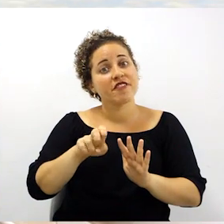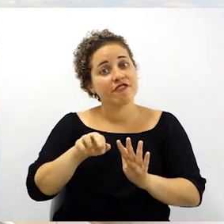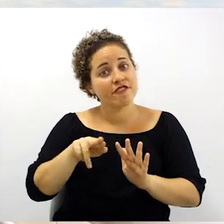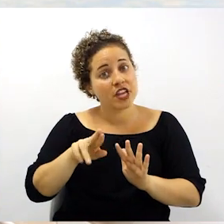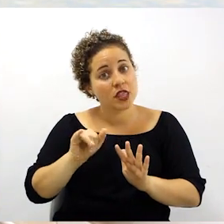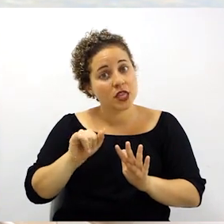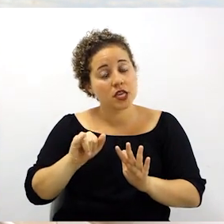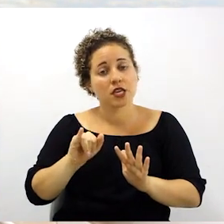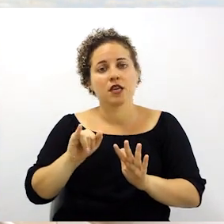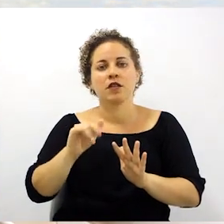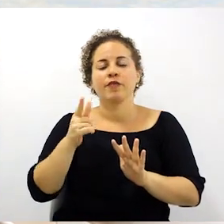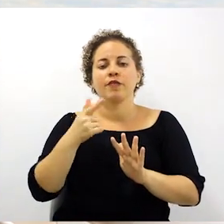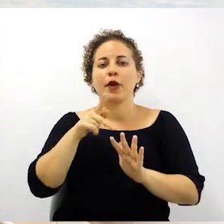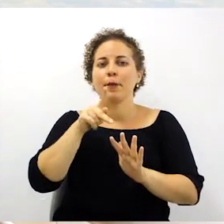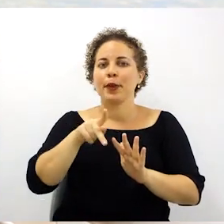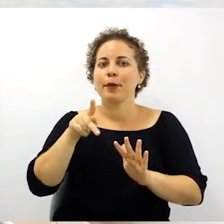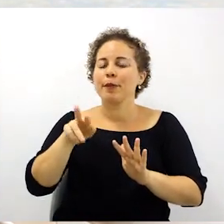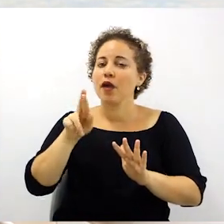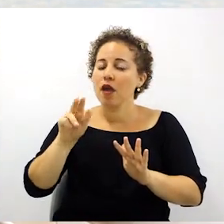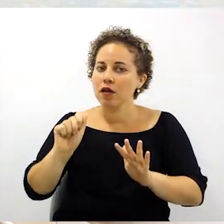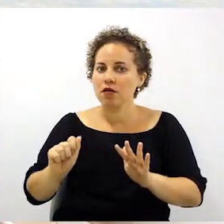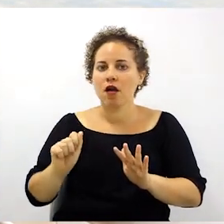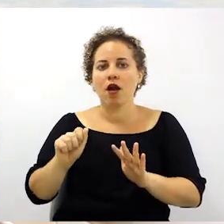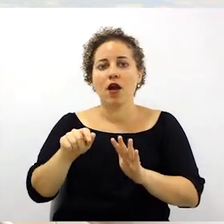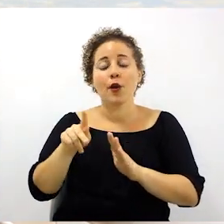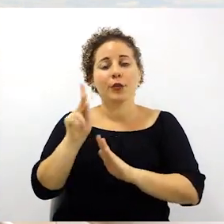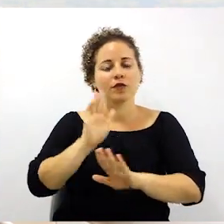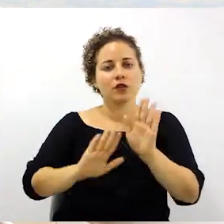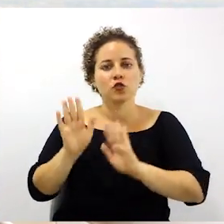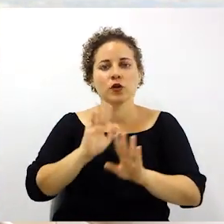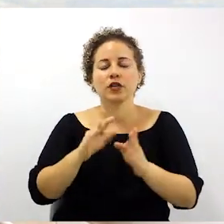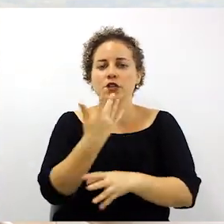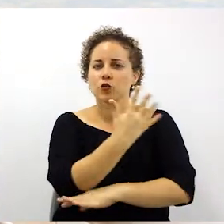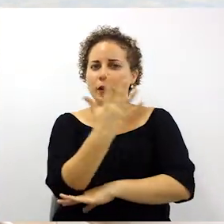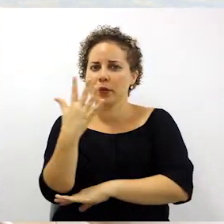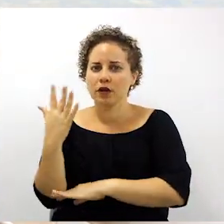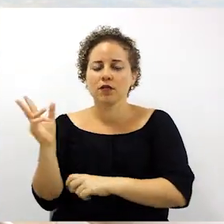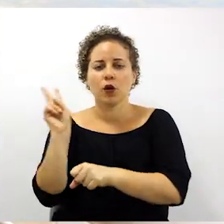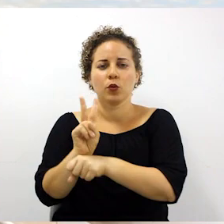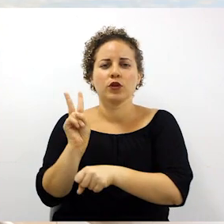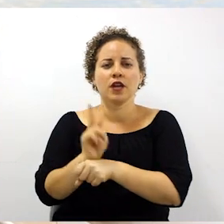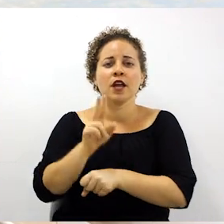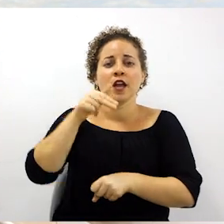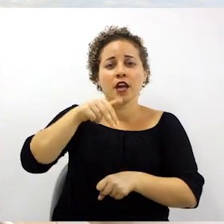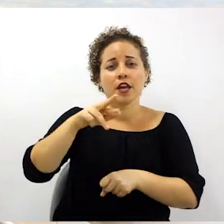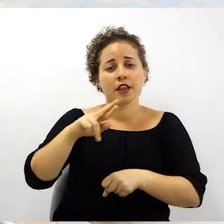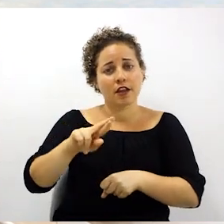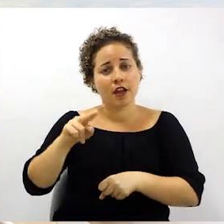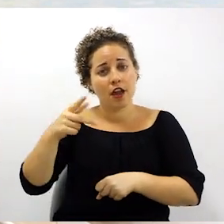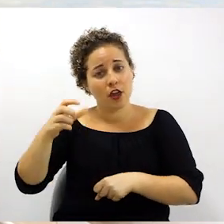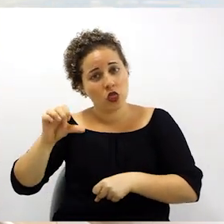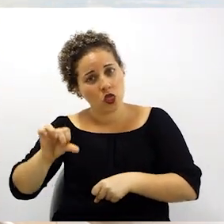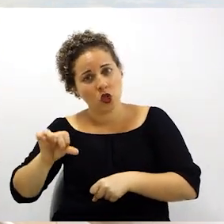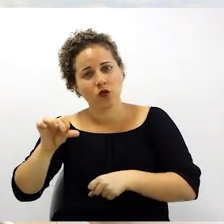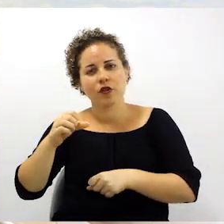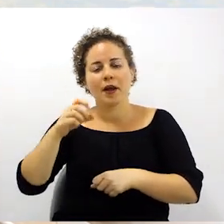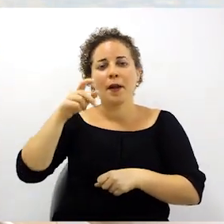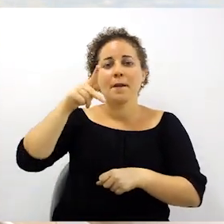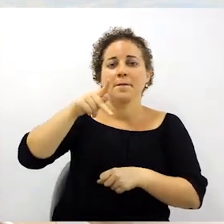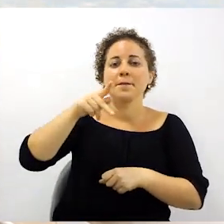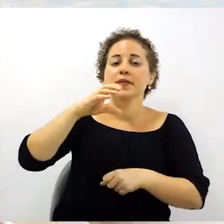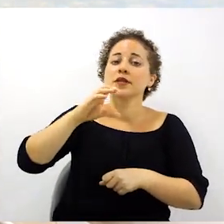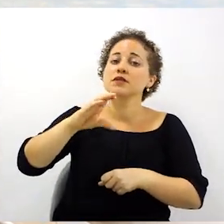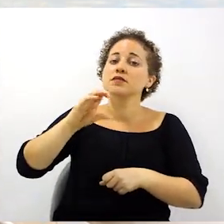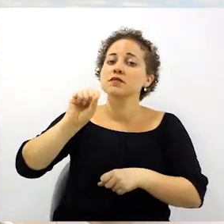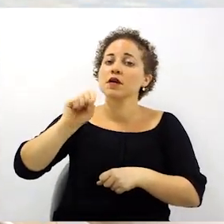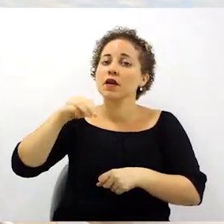exigem. Temos o PPRA, o Programa de Prevenção de Riscos Ambientais regido pela NR9. Temos o PCMSO, o